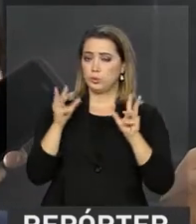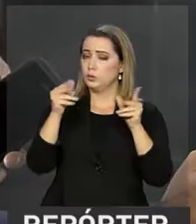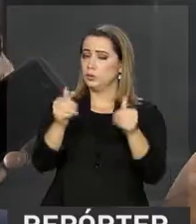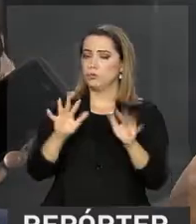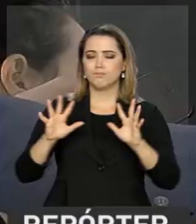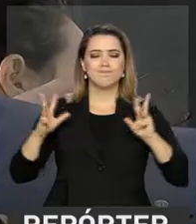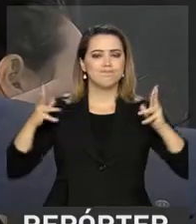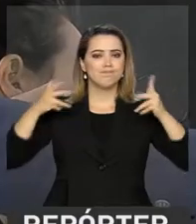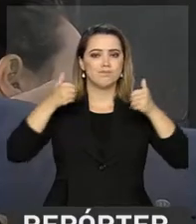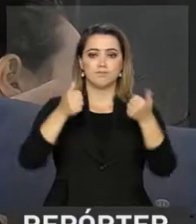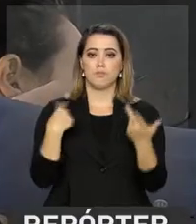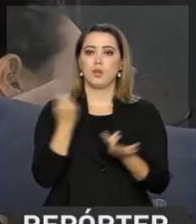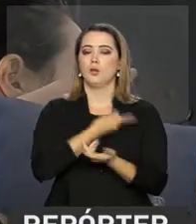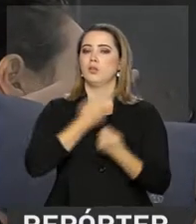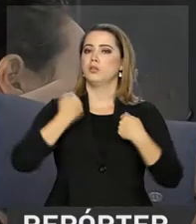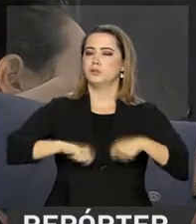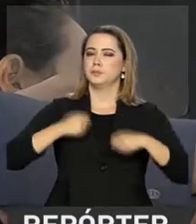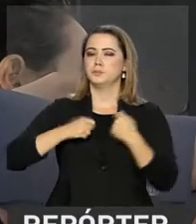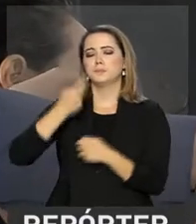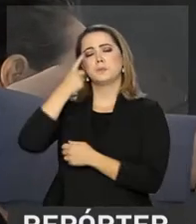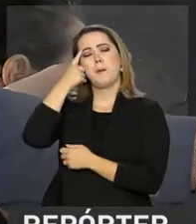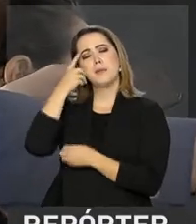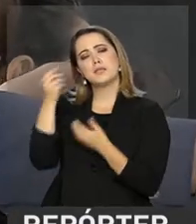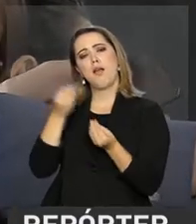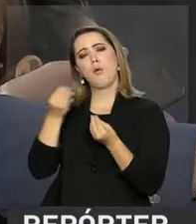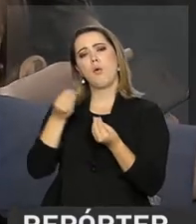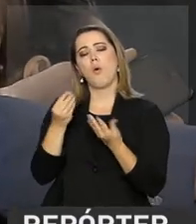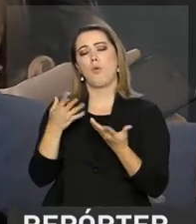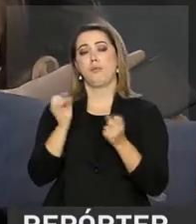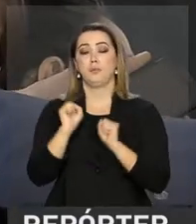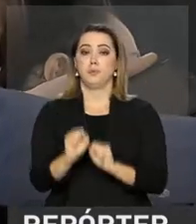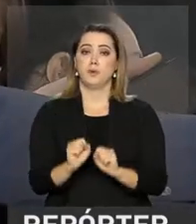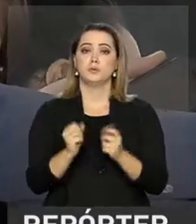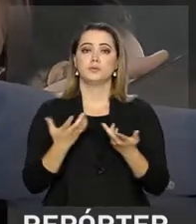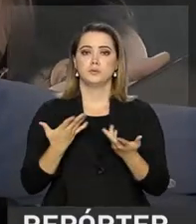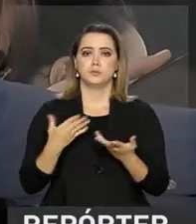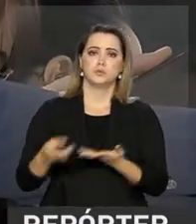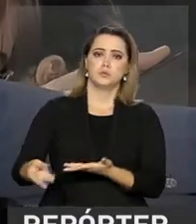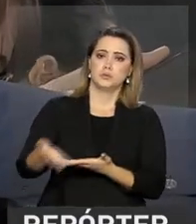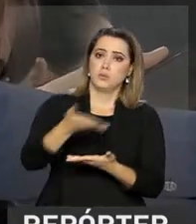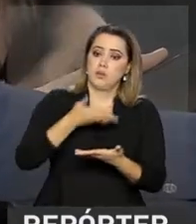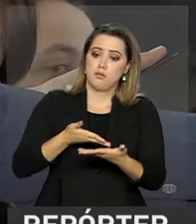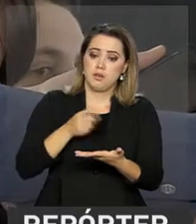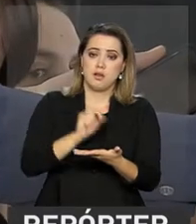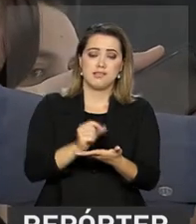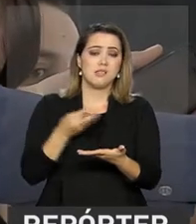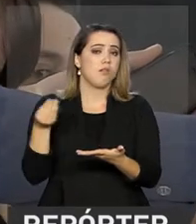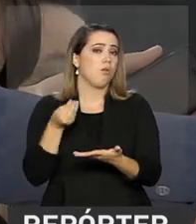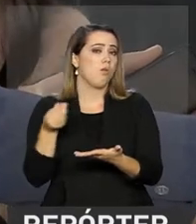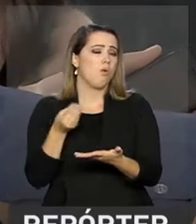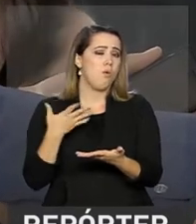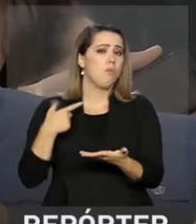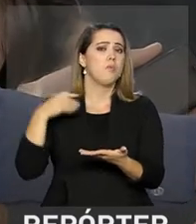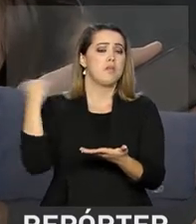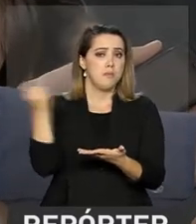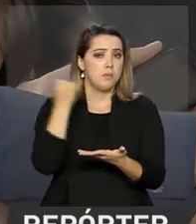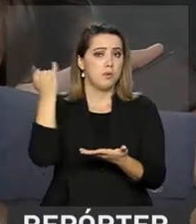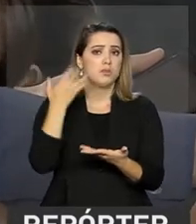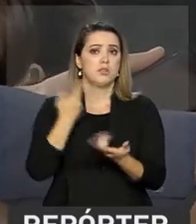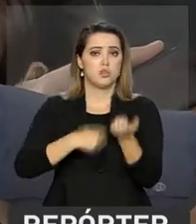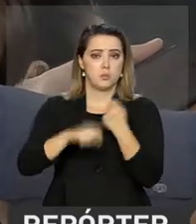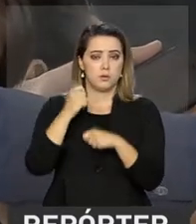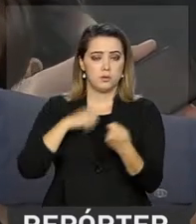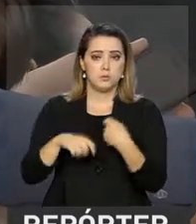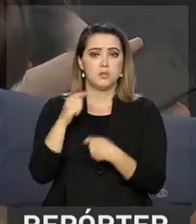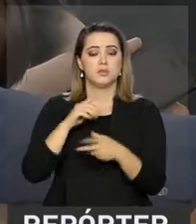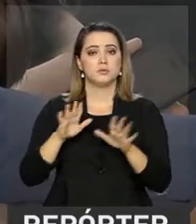esplendor e nós precisamos pensar em iniciativas que tragam retorno que tem um ct na unidades econômicas